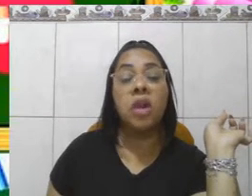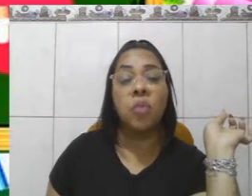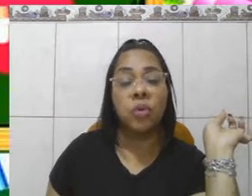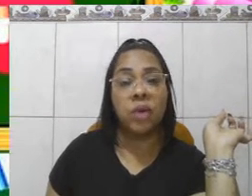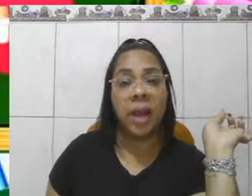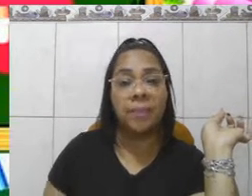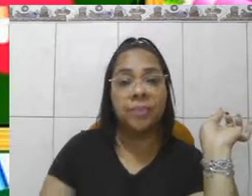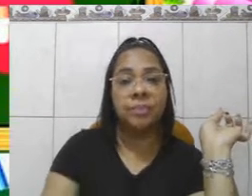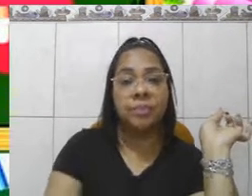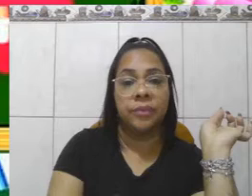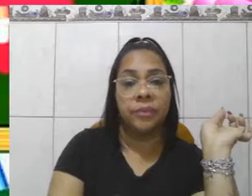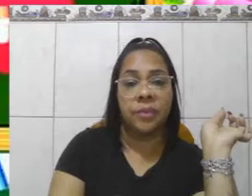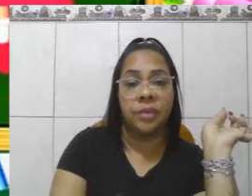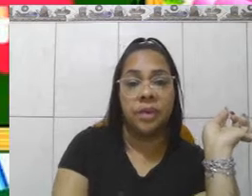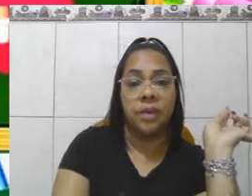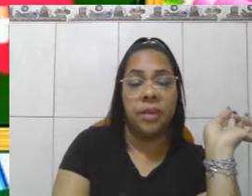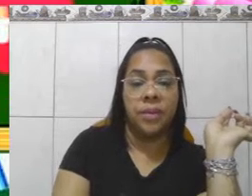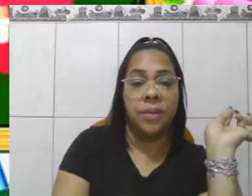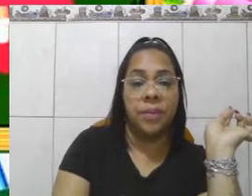Como é que eu vou procurar?